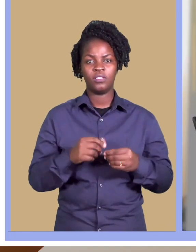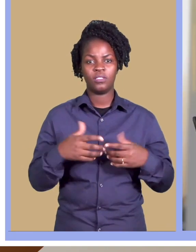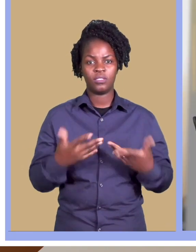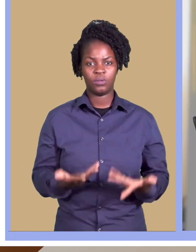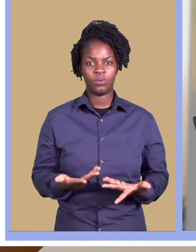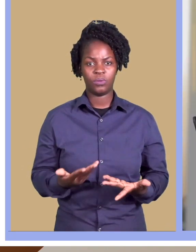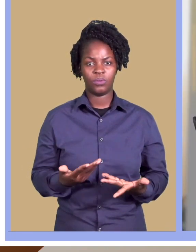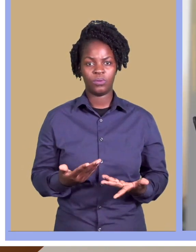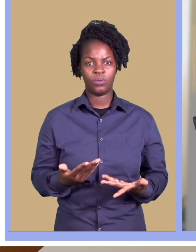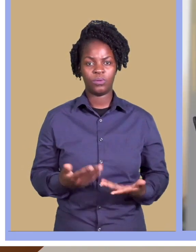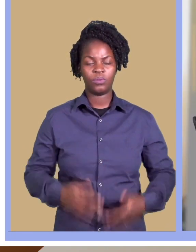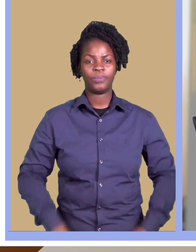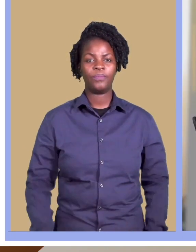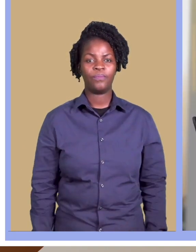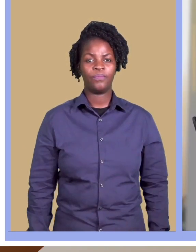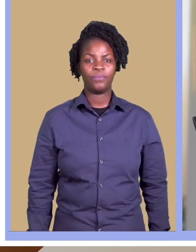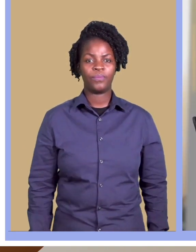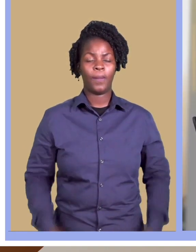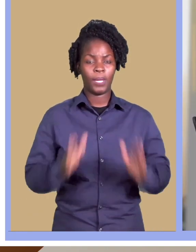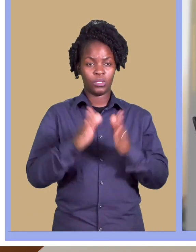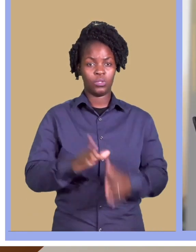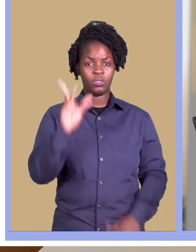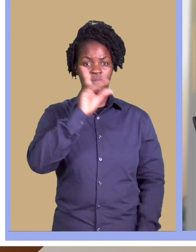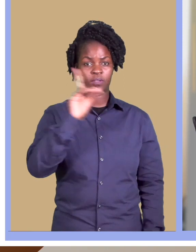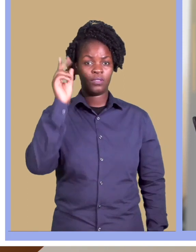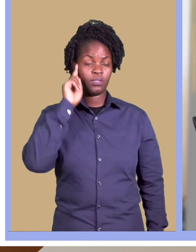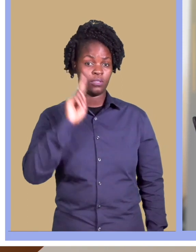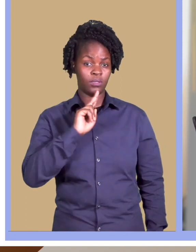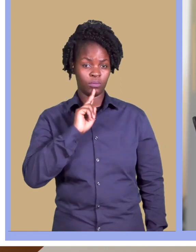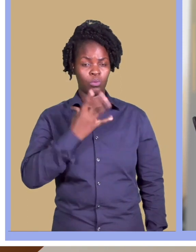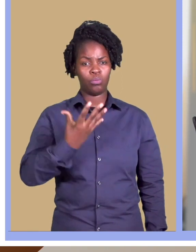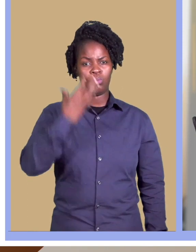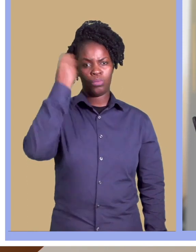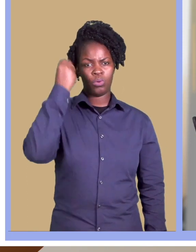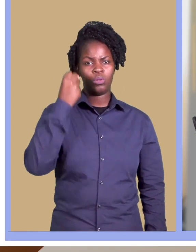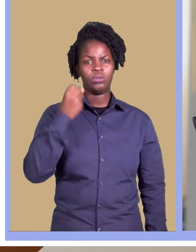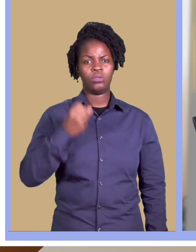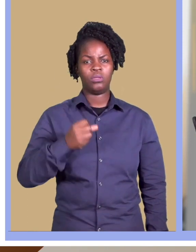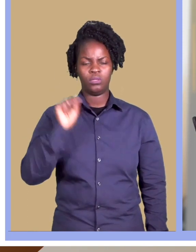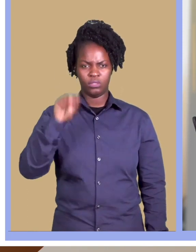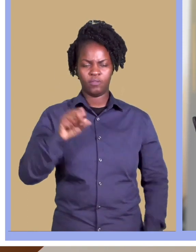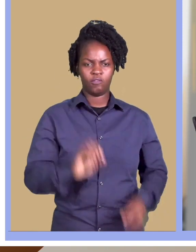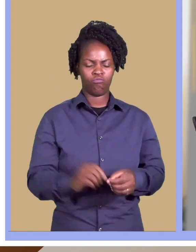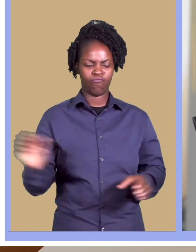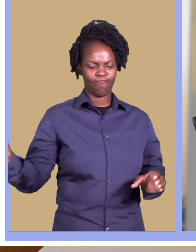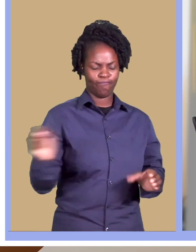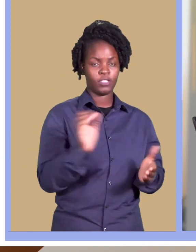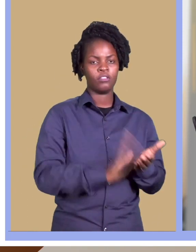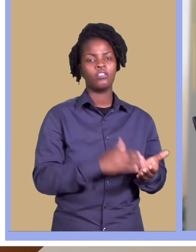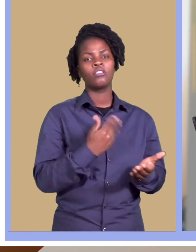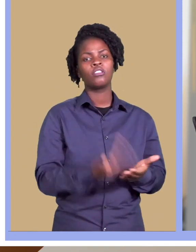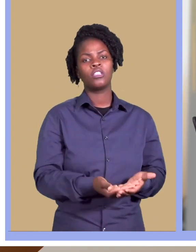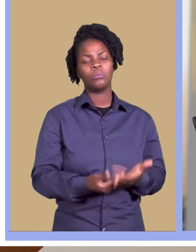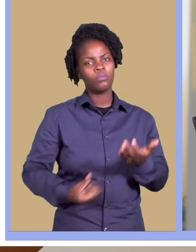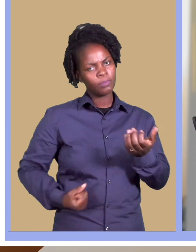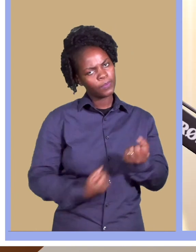pessoa com deficiência auditiva, né, podem considerar contratar talvez um intérprete para eles apoiando